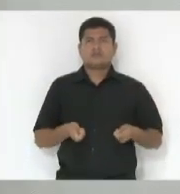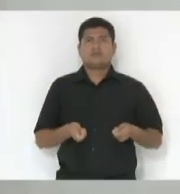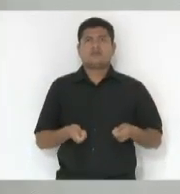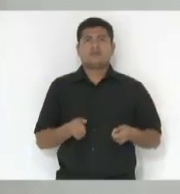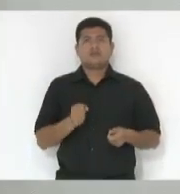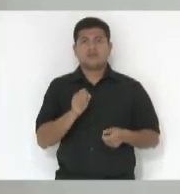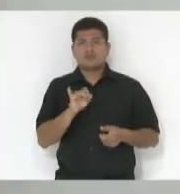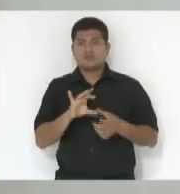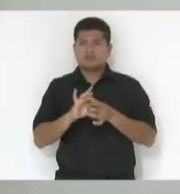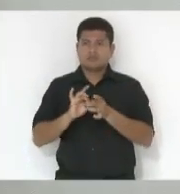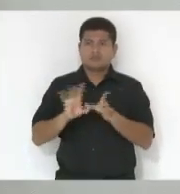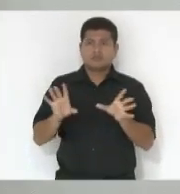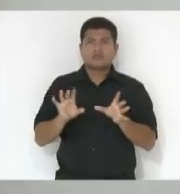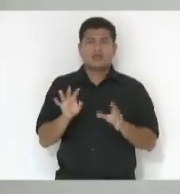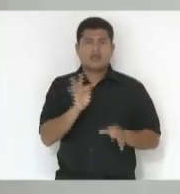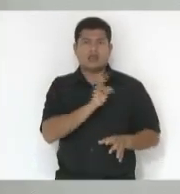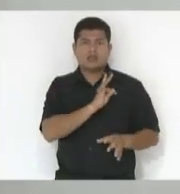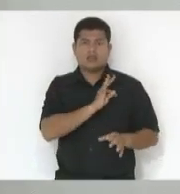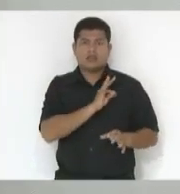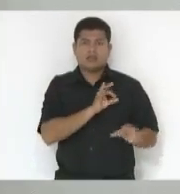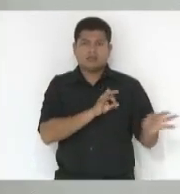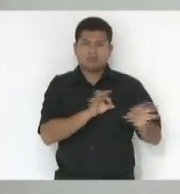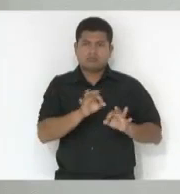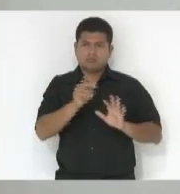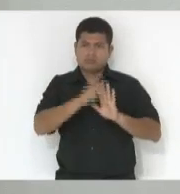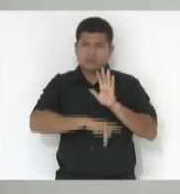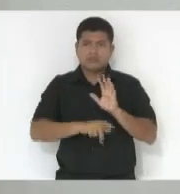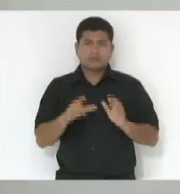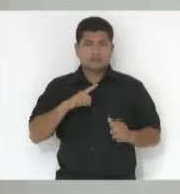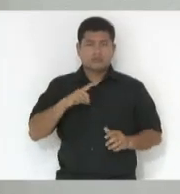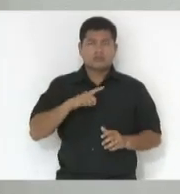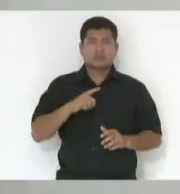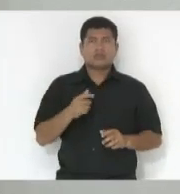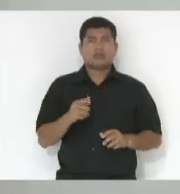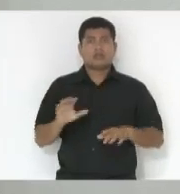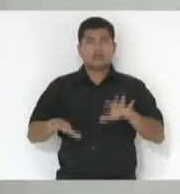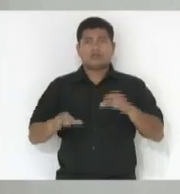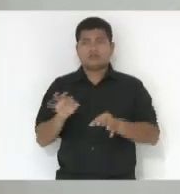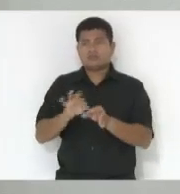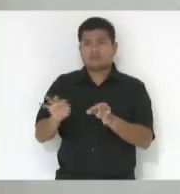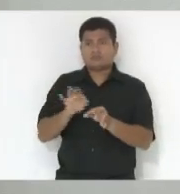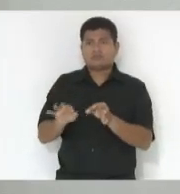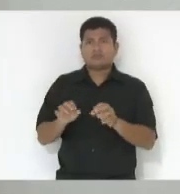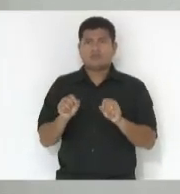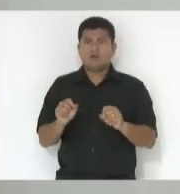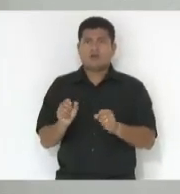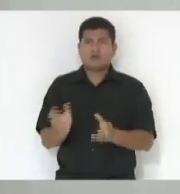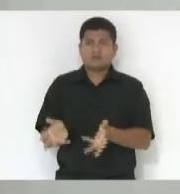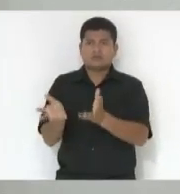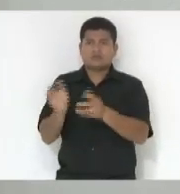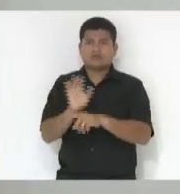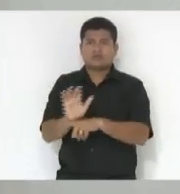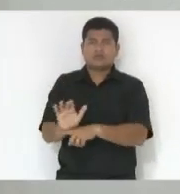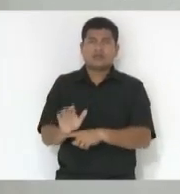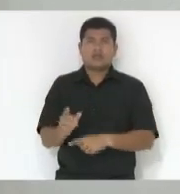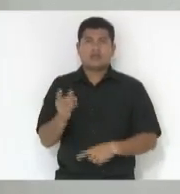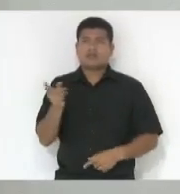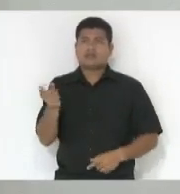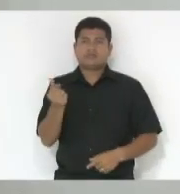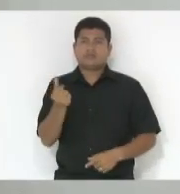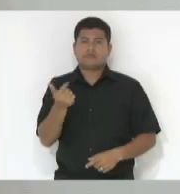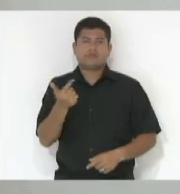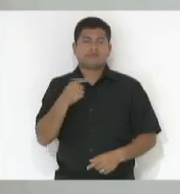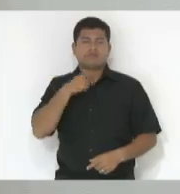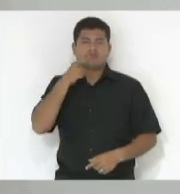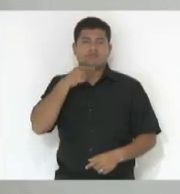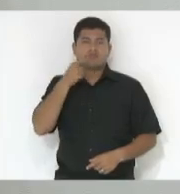há um projeto técnico bem feito e, muitas vezes, as entidades que poderiam ser beneficiadas não têm nem dinheiro sequer para contratar